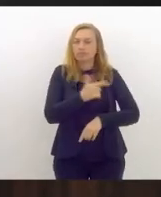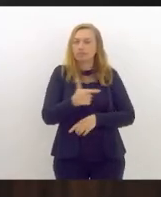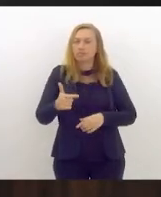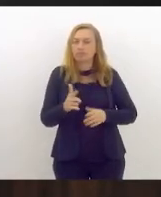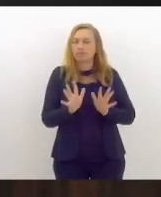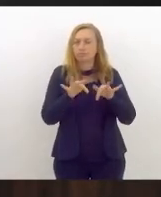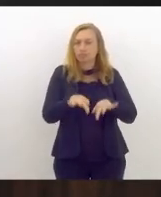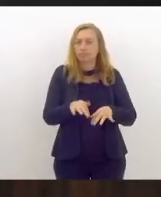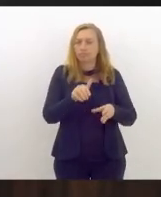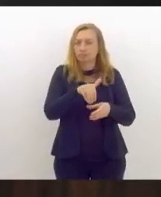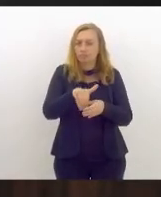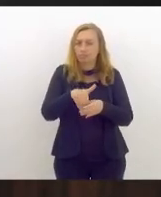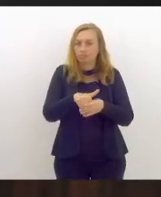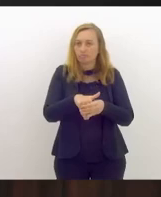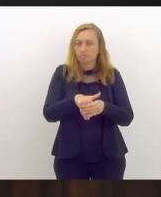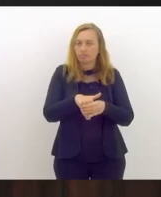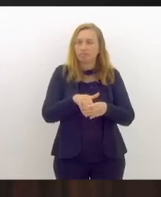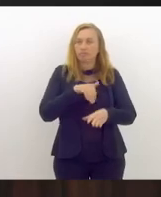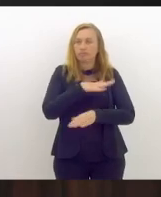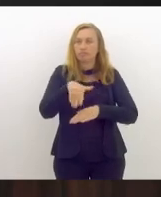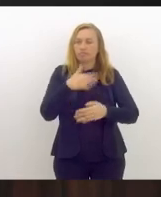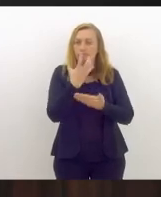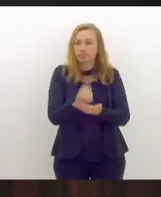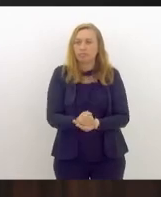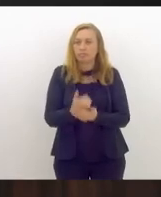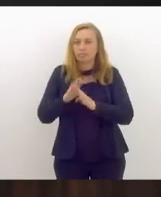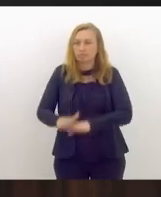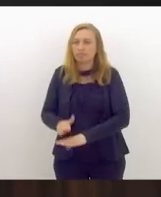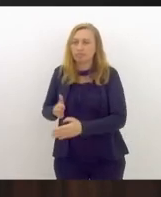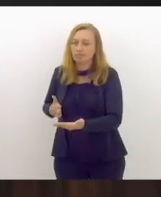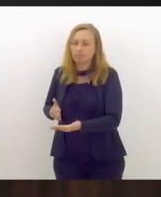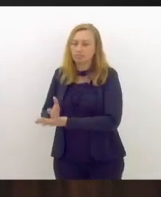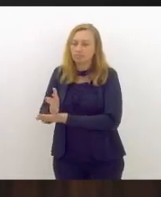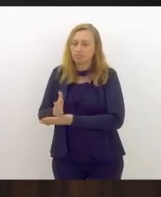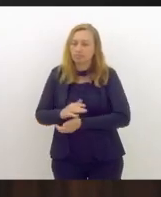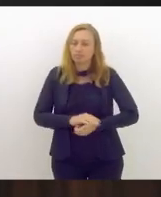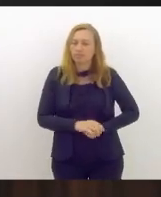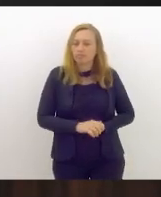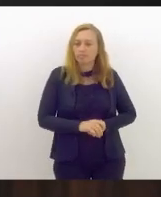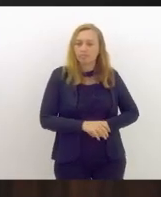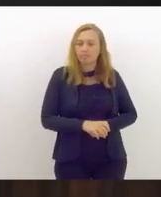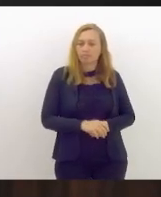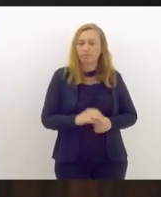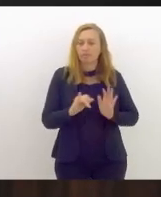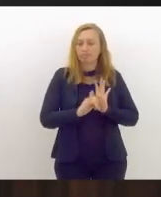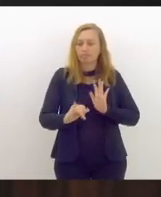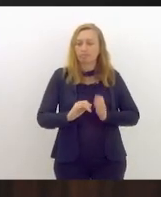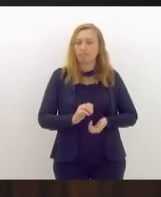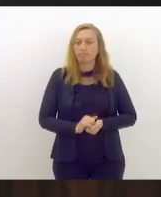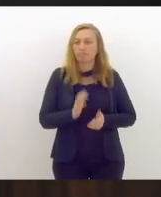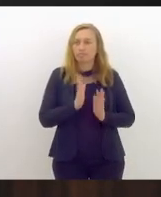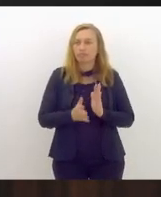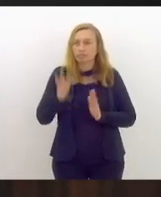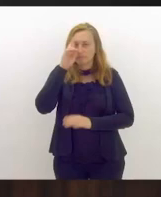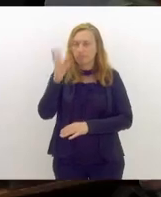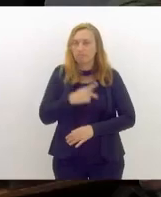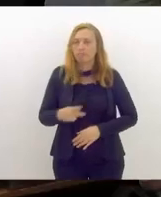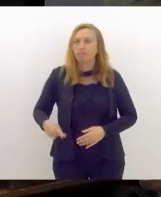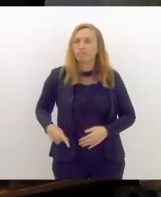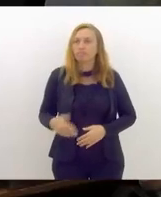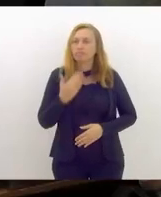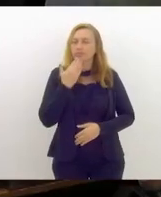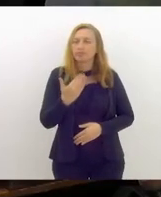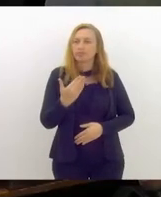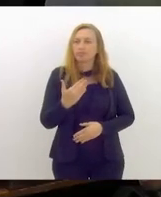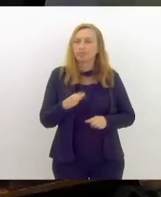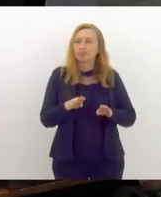queira discutir, encerrada a discussão. Em votação, os senhores que aprovam permaneçam como estão, aprovado, vai autógrafo. Questão de ordem, presidente.